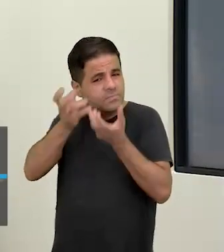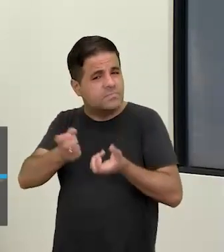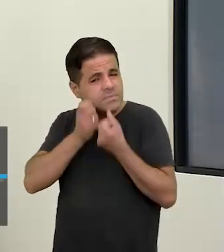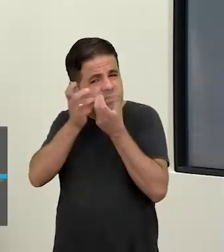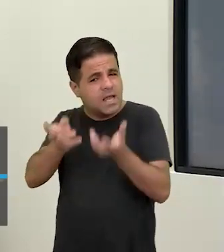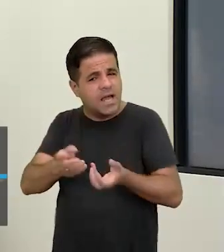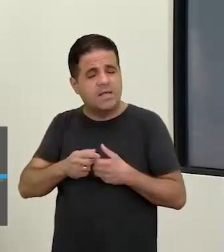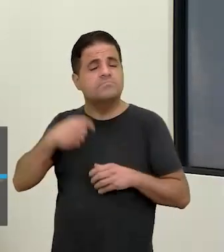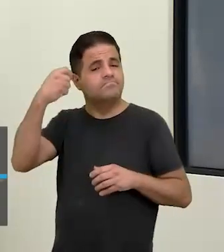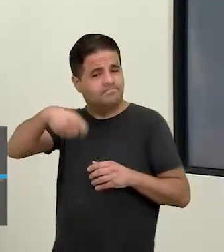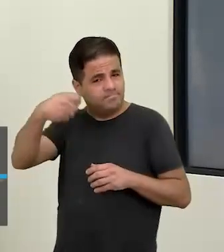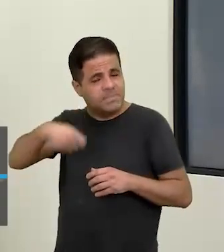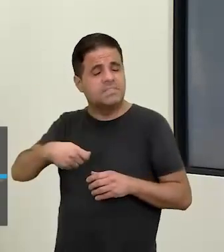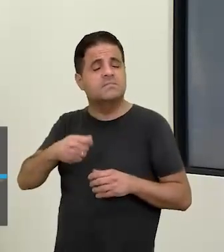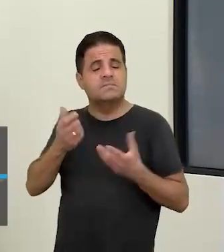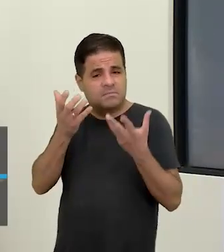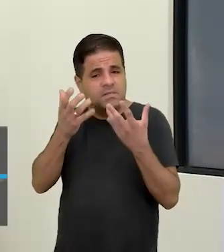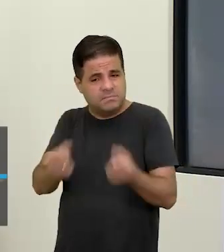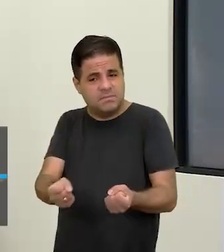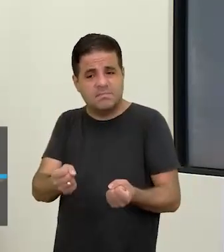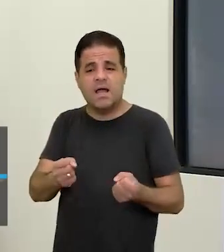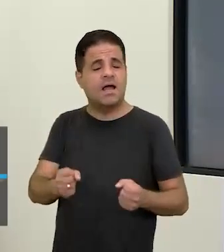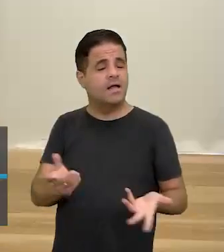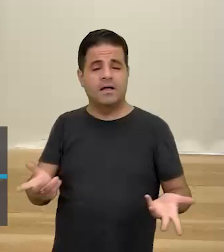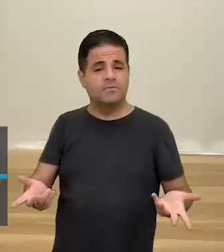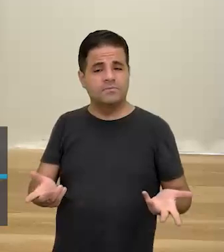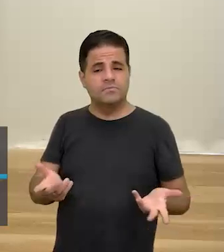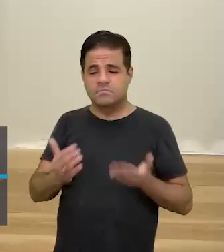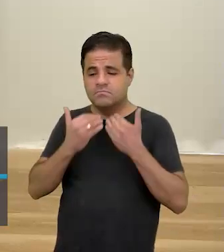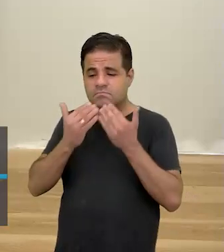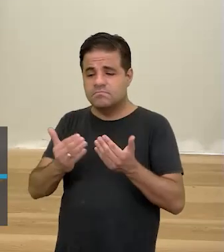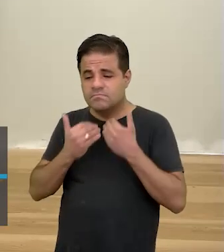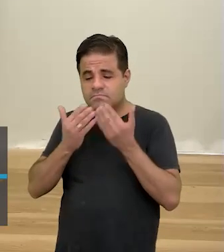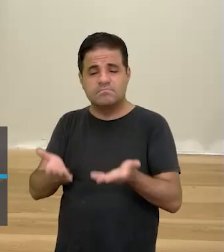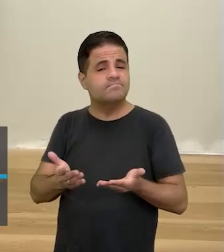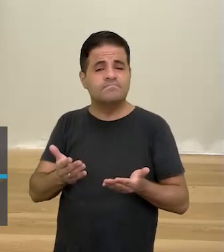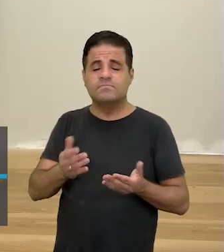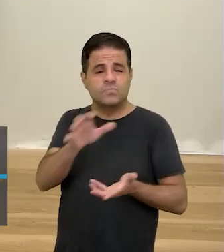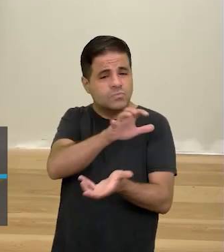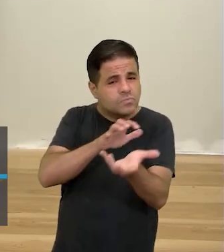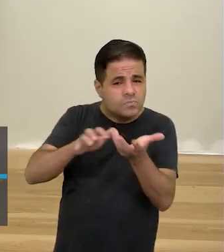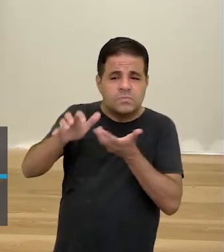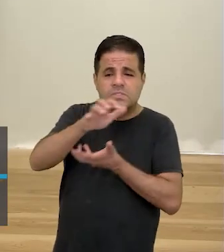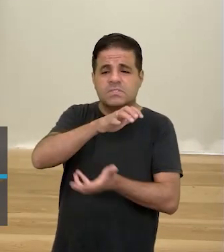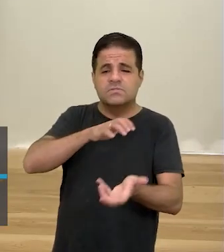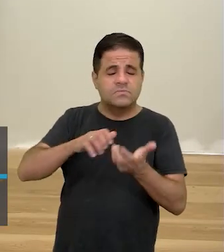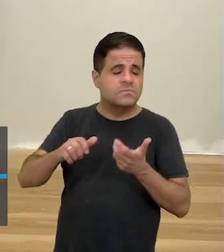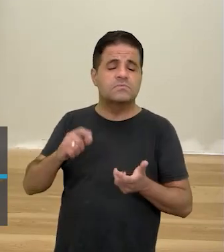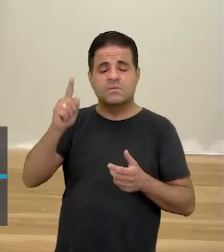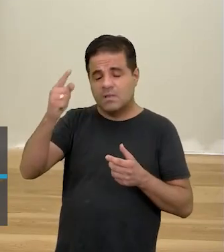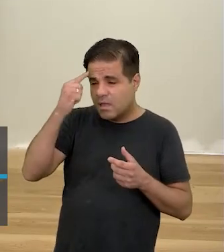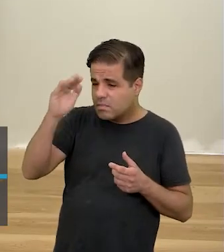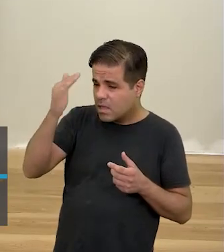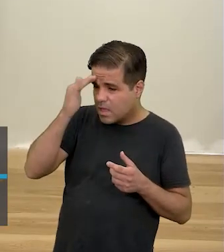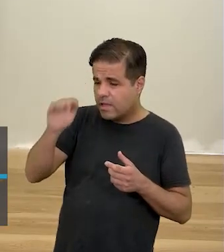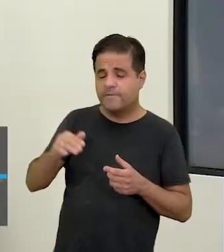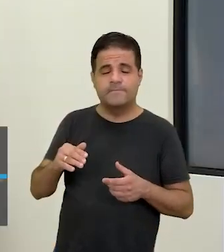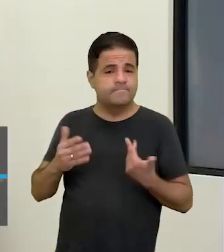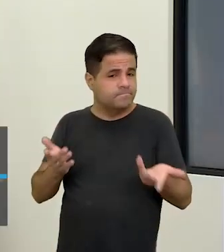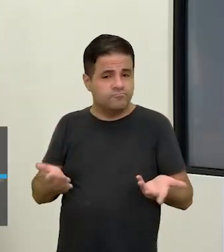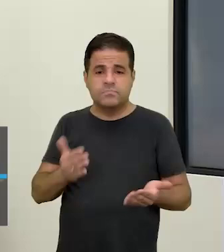deve ser admitido, né? Nós temos que admitir o conflito e também entender que,